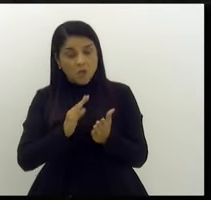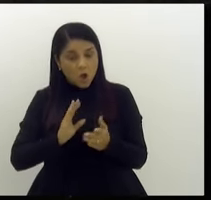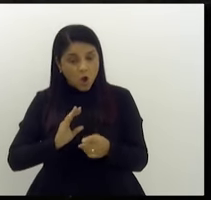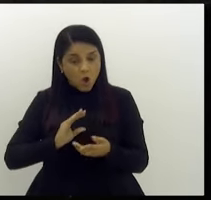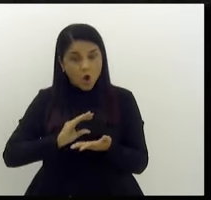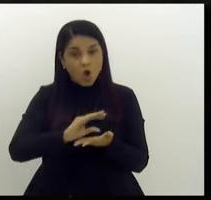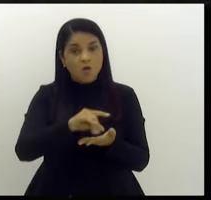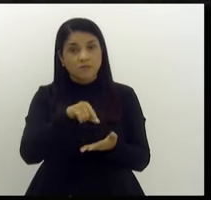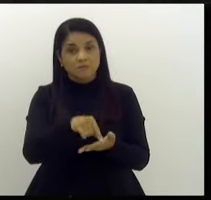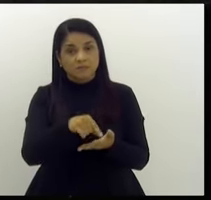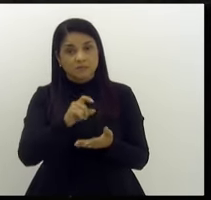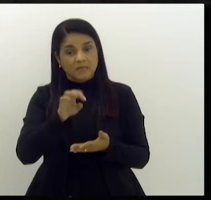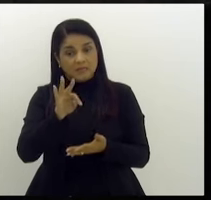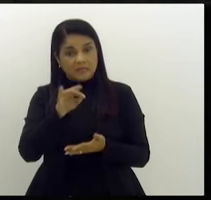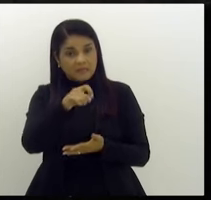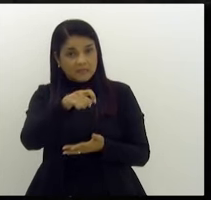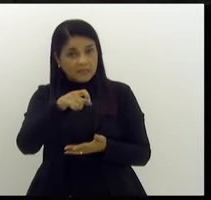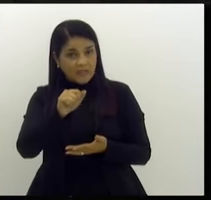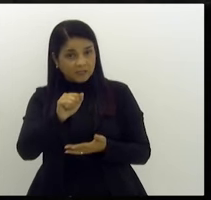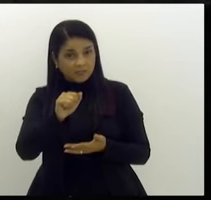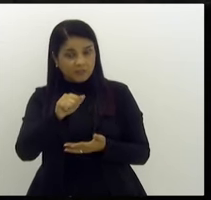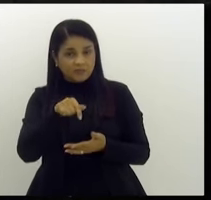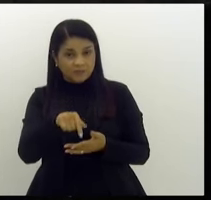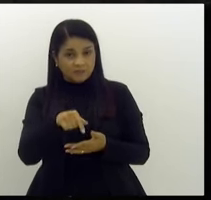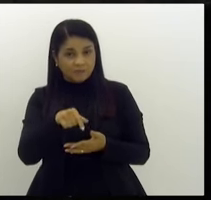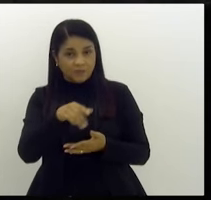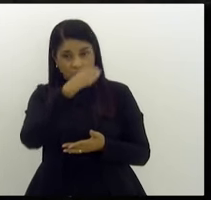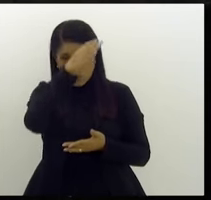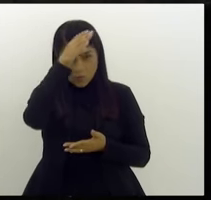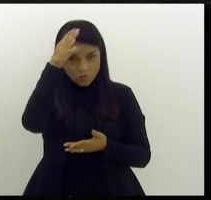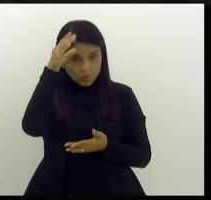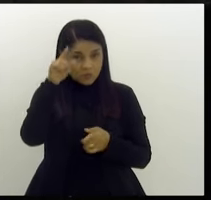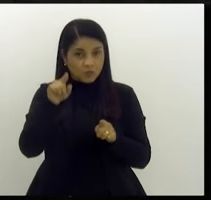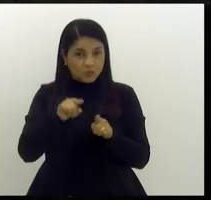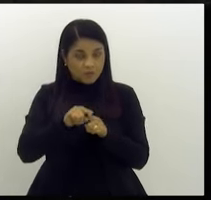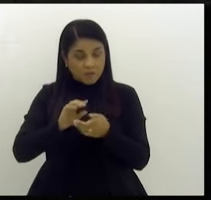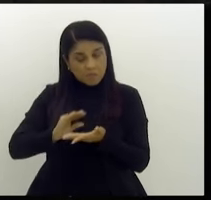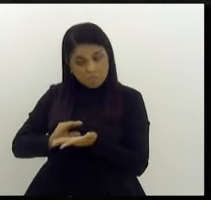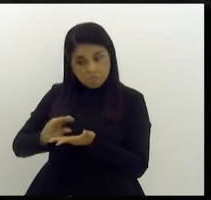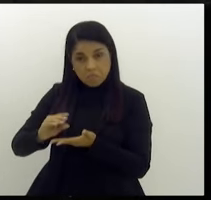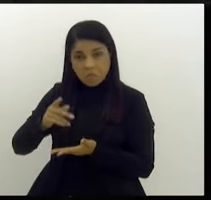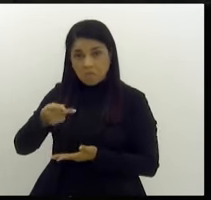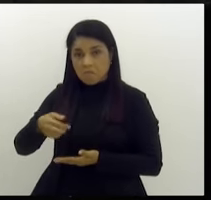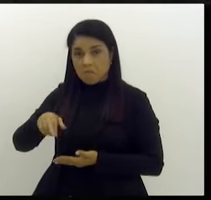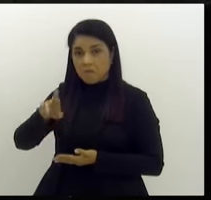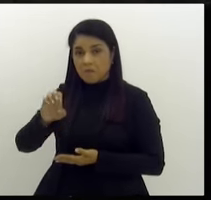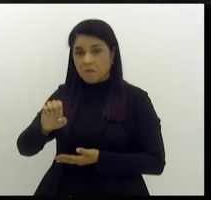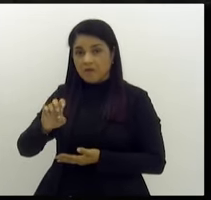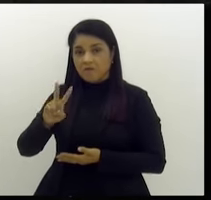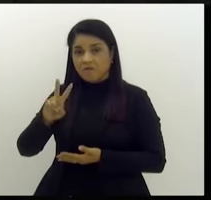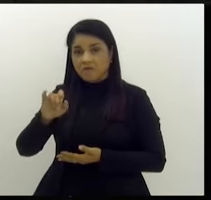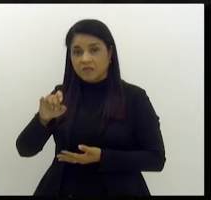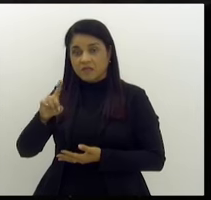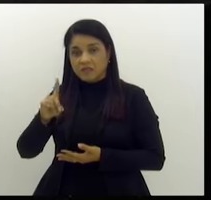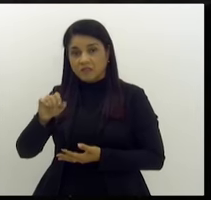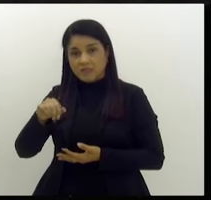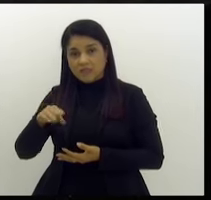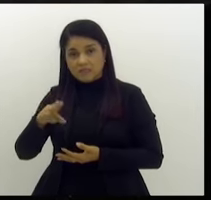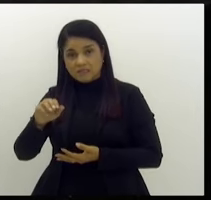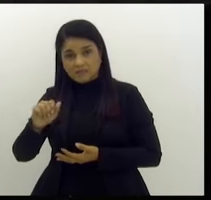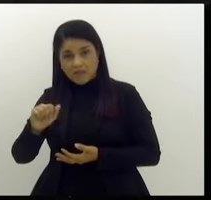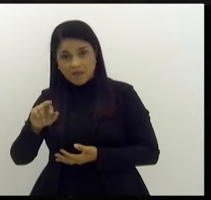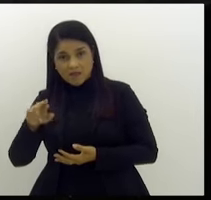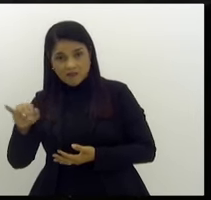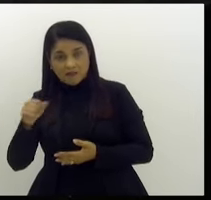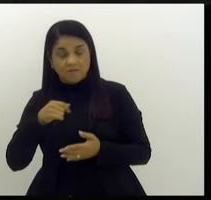é taxa Paga pelo consumidor e contribuição previdenciária dos agentes de segurança isso não